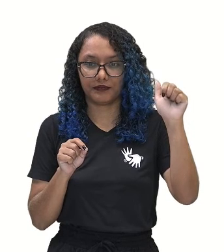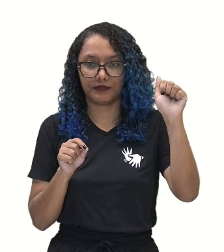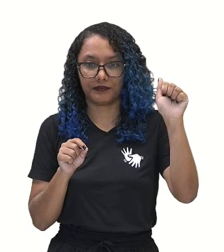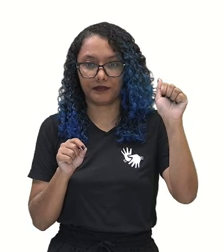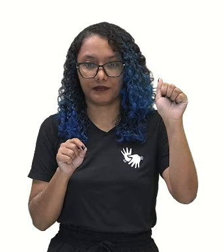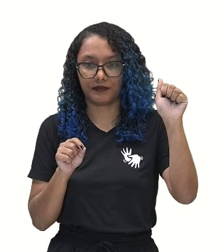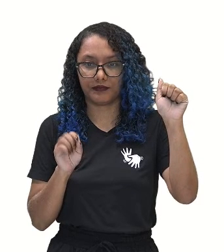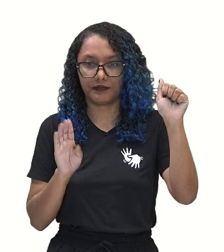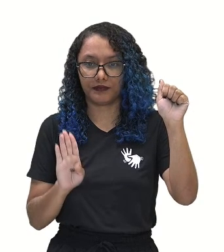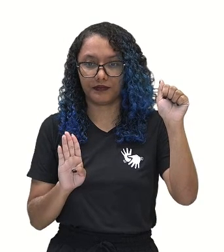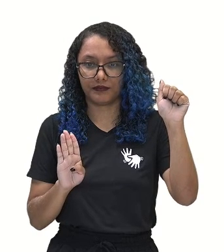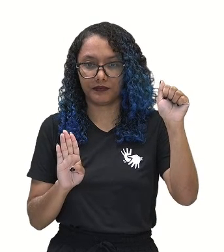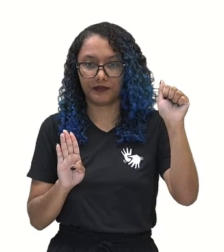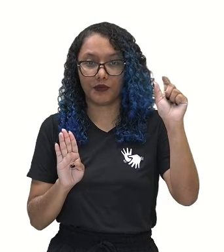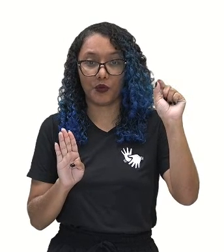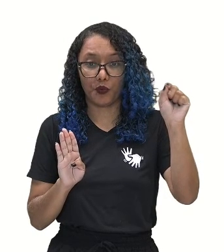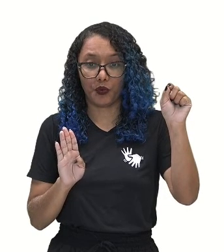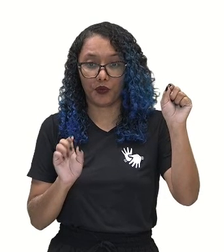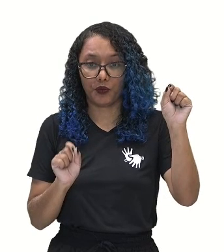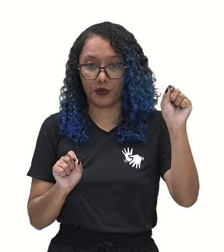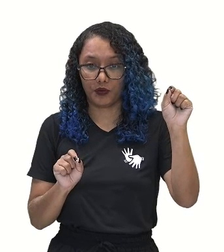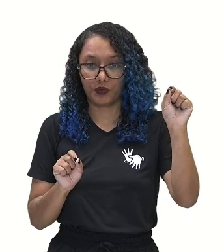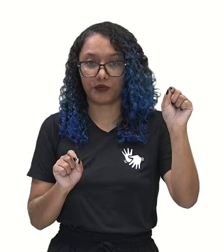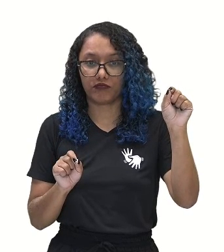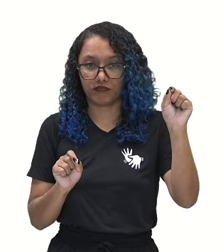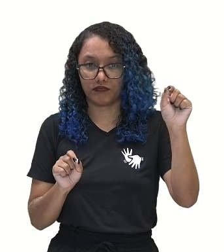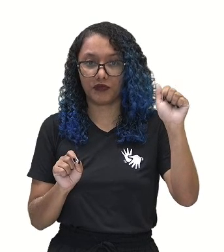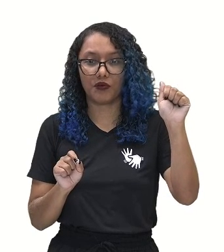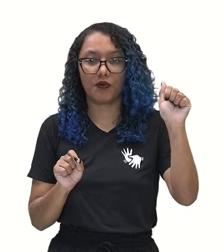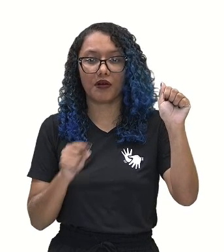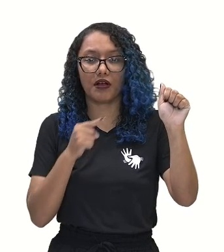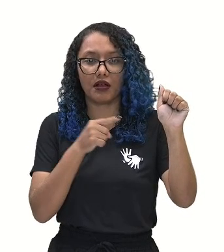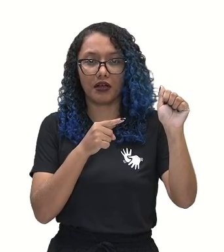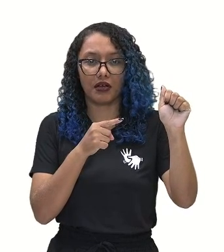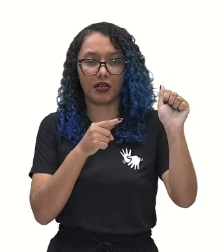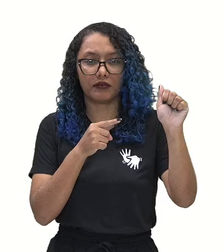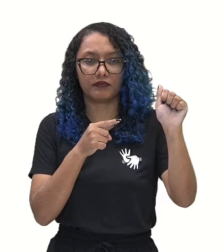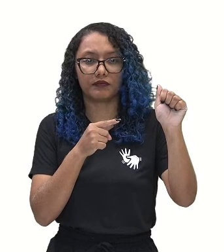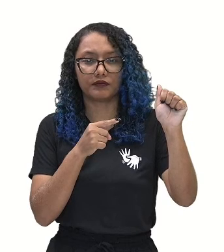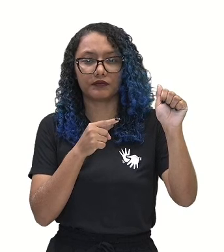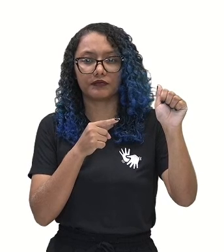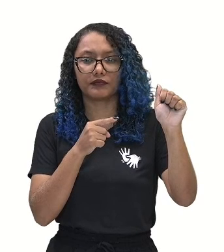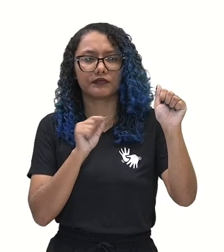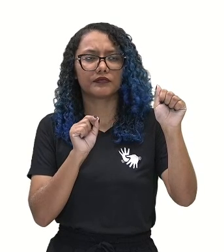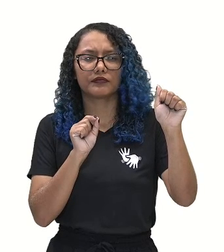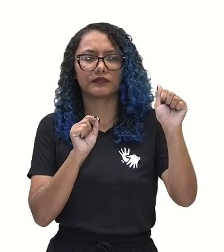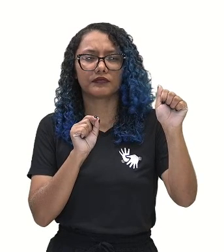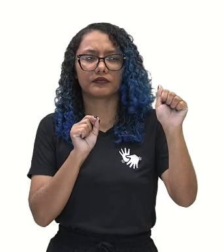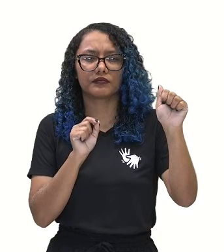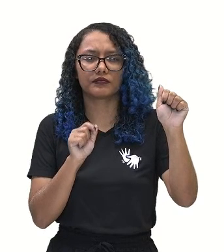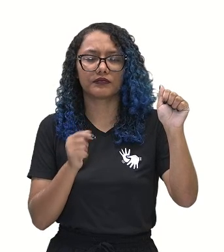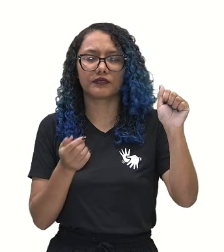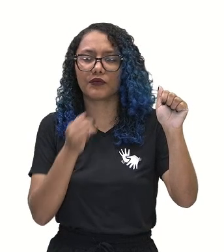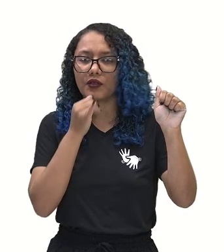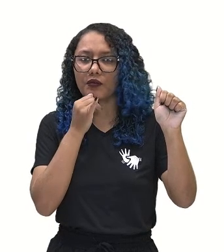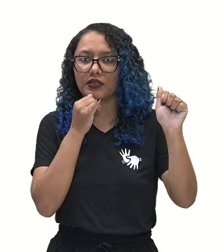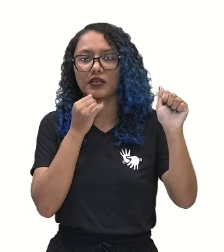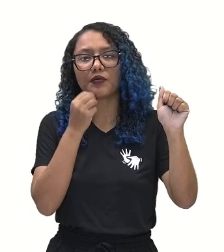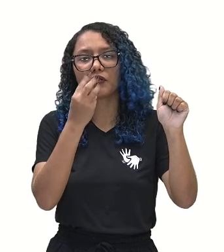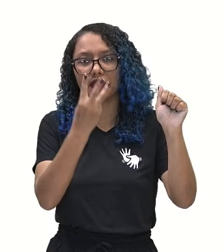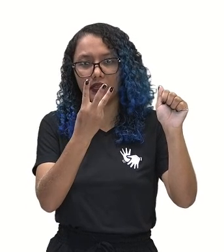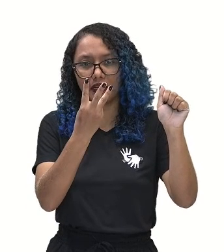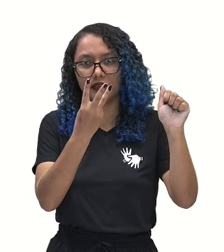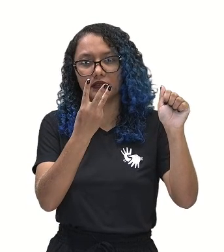aqui embaixo o ponto B. Esse ponto A, por exemplo, ele tem coordenadas 2 e